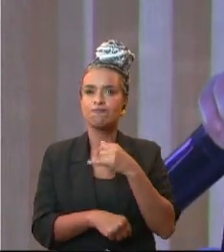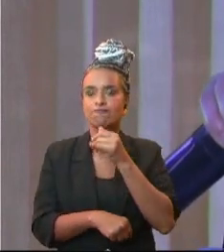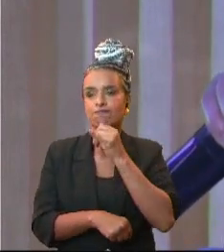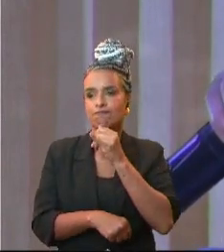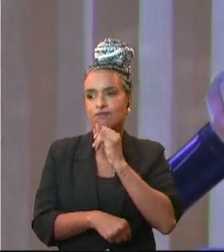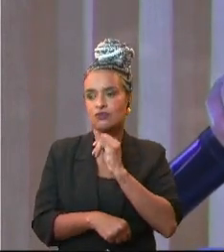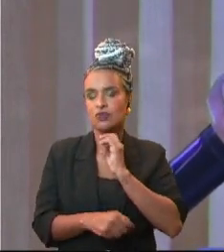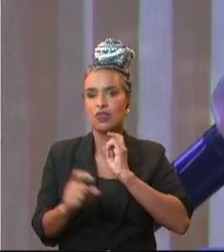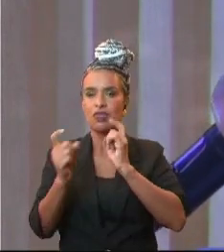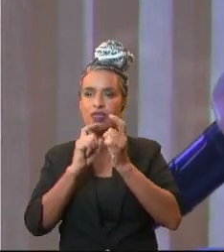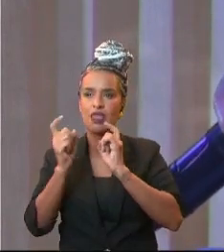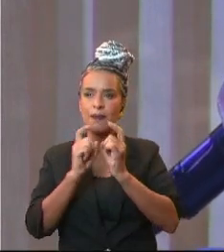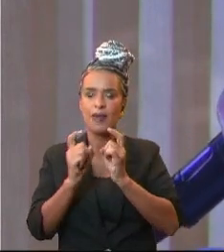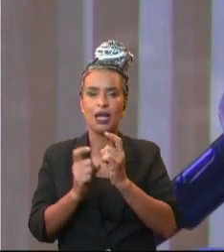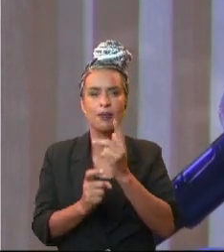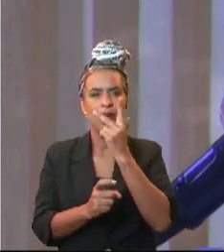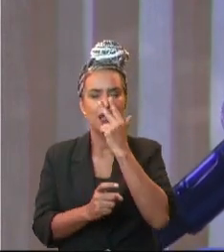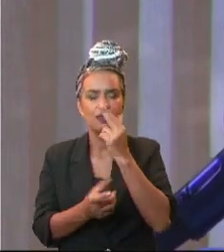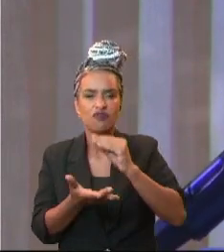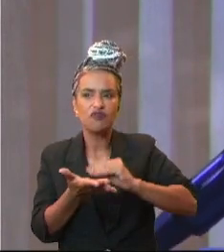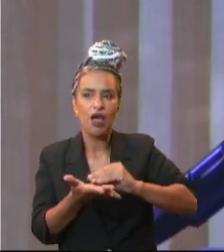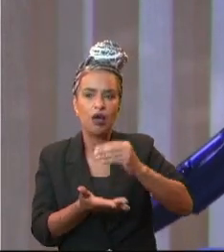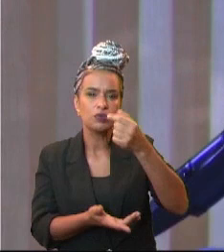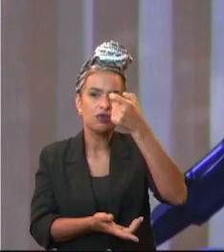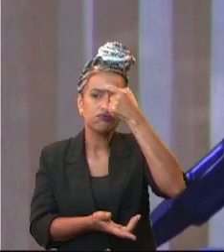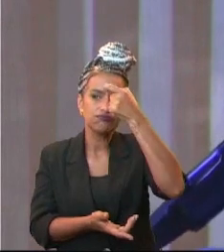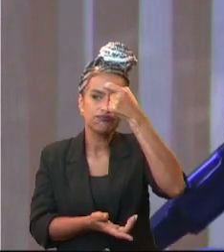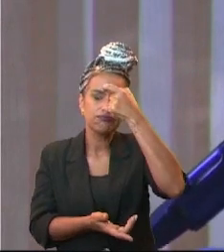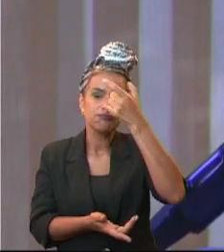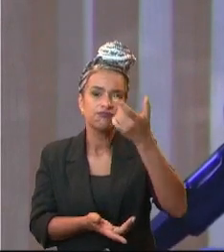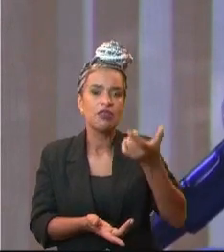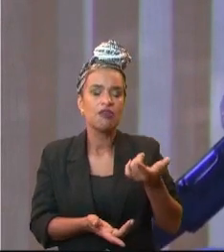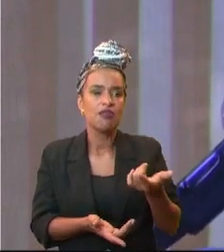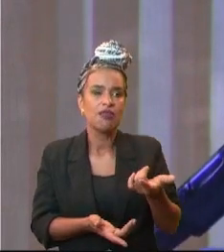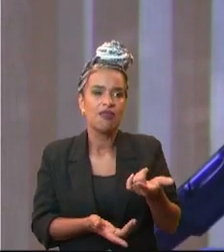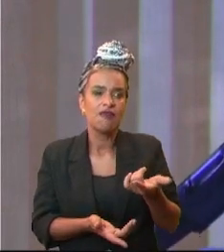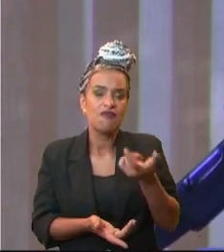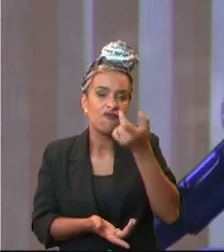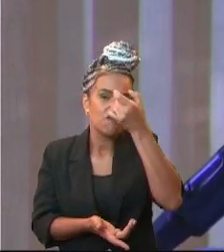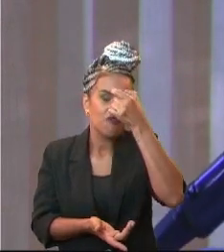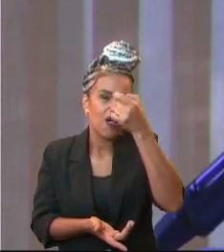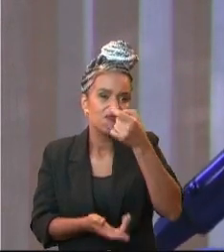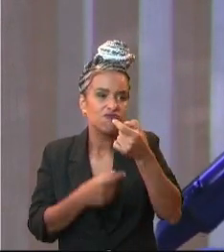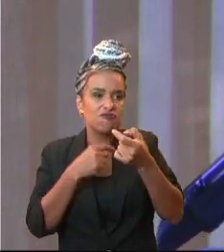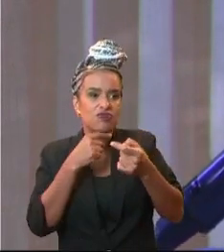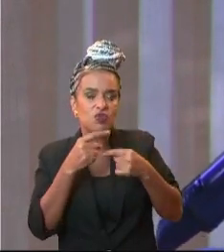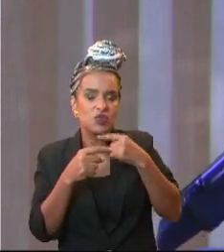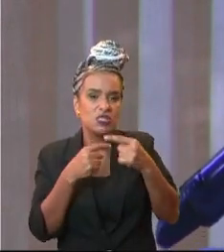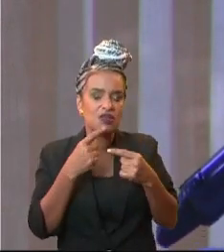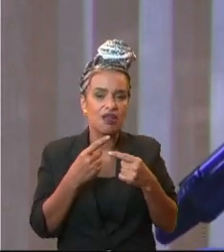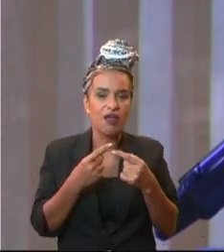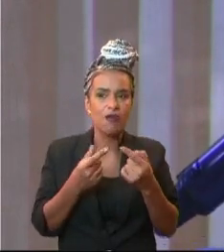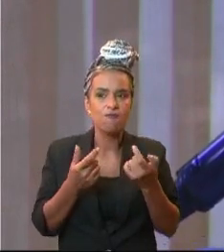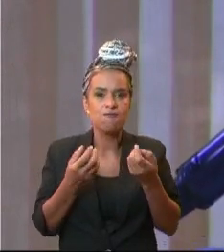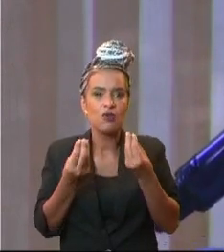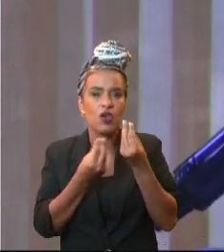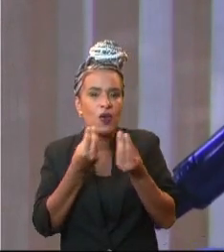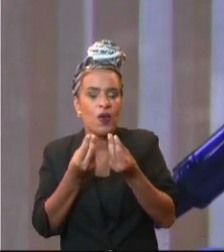um debate um pouco mais imaturo, né? A gente não chegou, ainda tem dúvidas sobre que